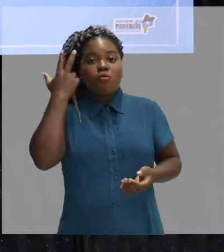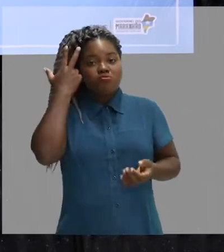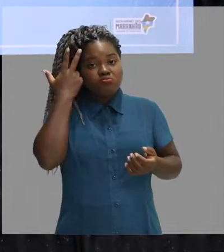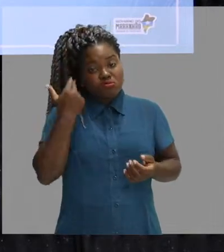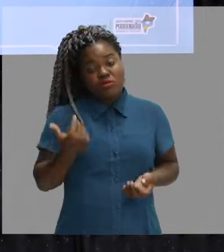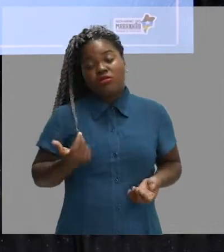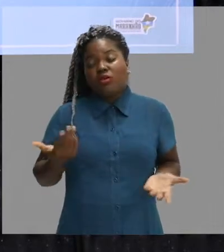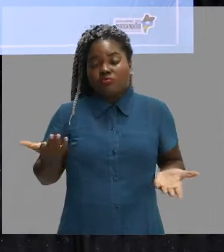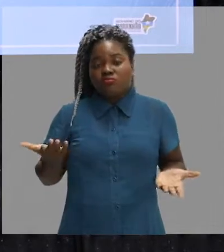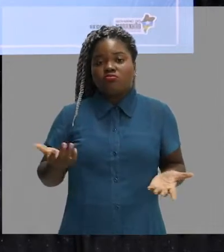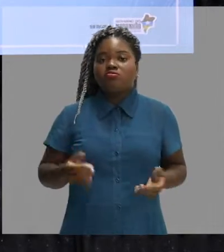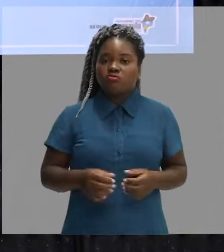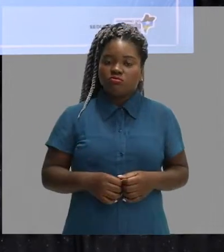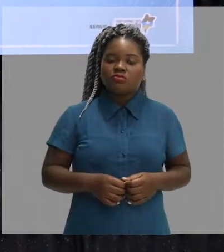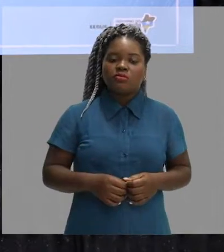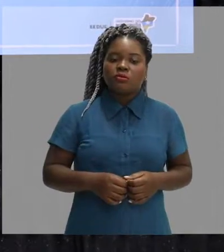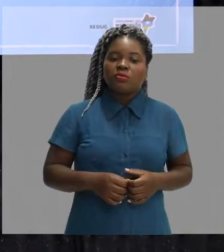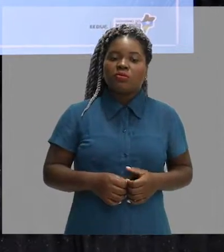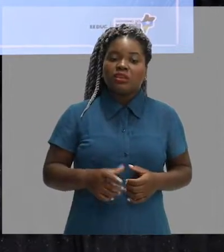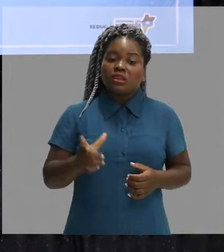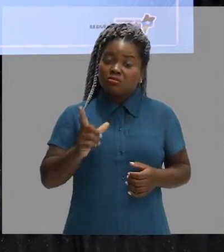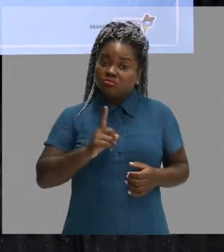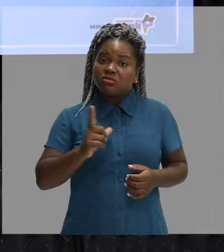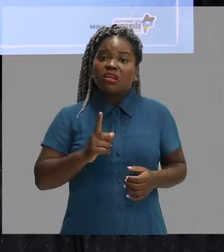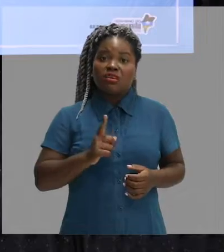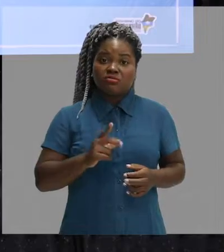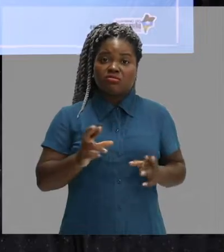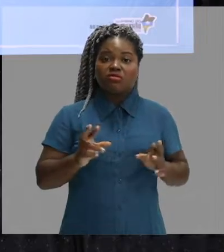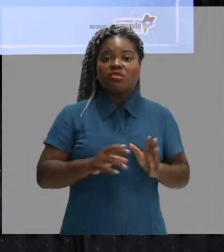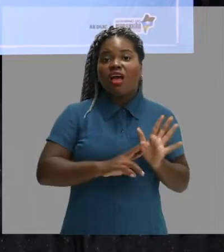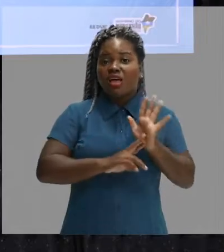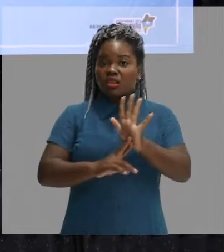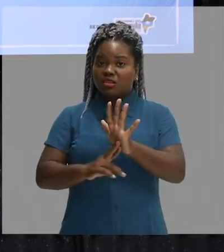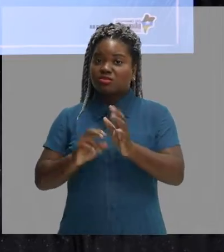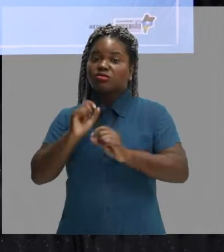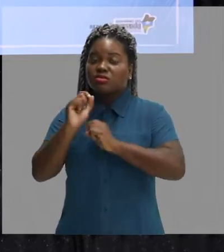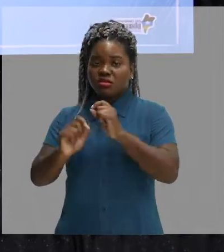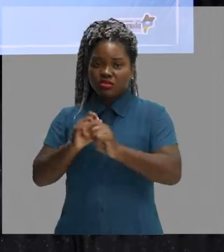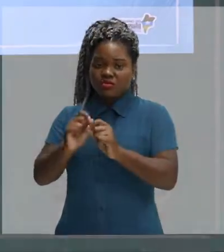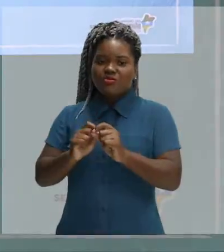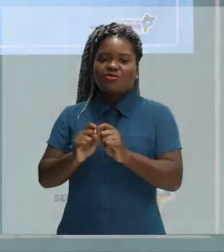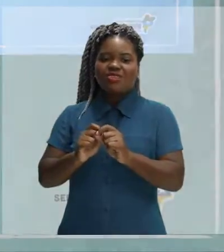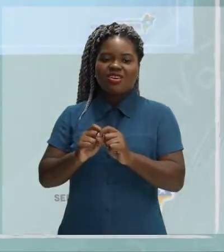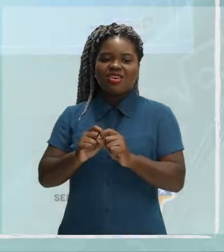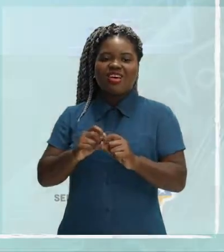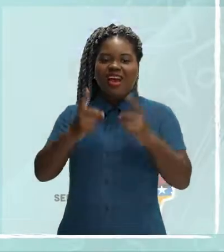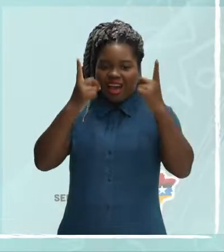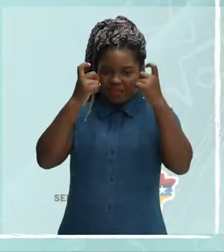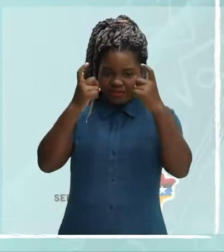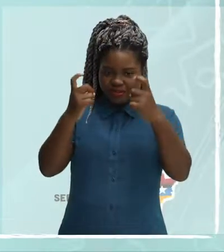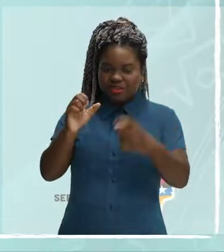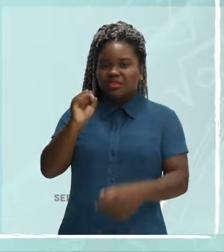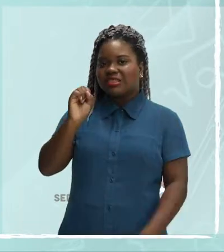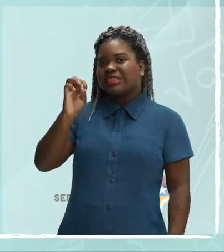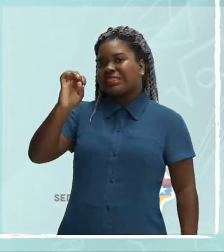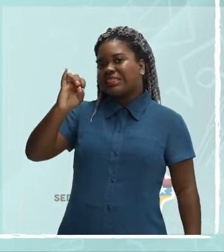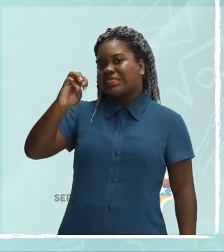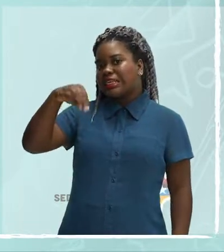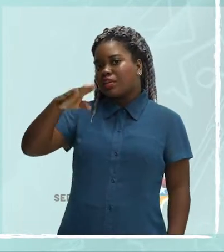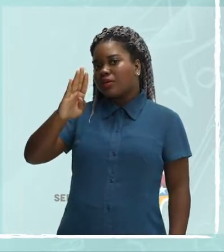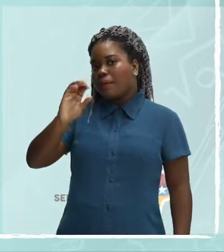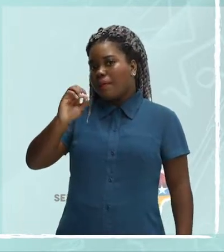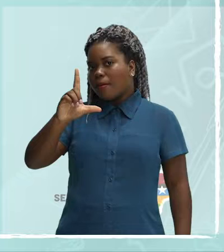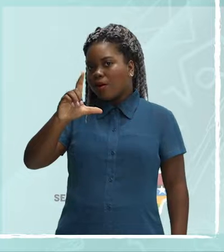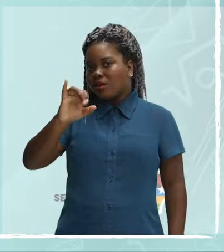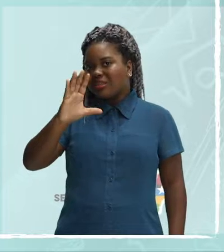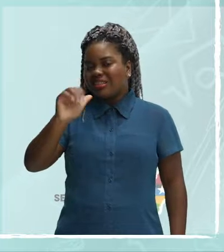legítimo. Beleza? E isso tem a ver com poder simbólico. Olha o exemplo citado. A ideia de que as mulheres pertencem ao